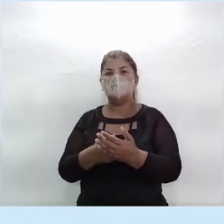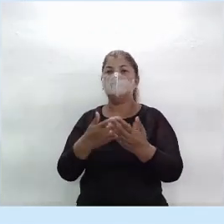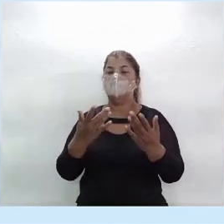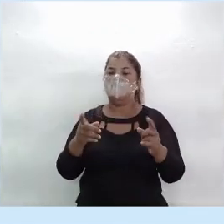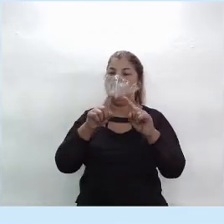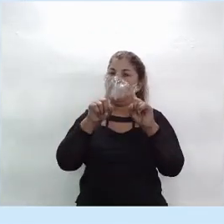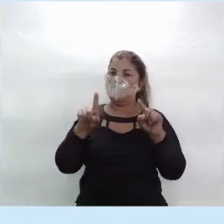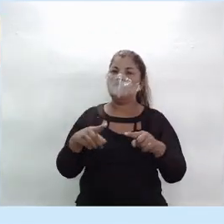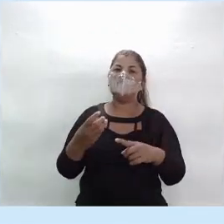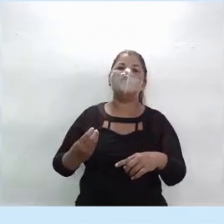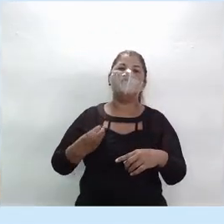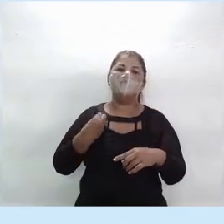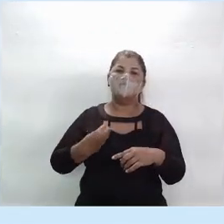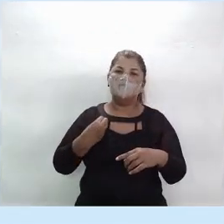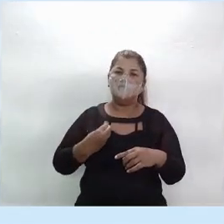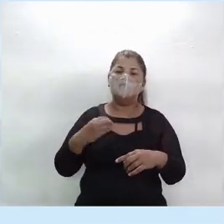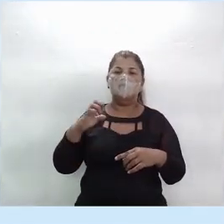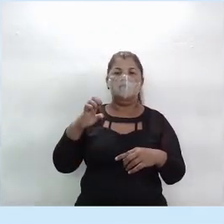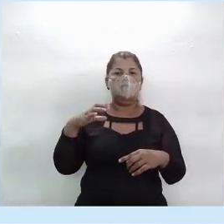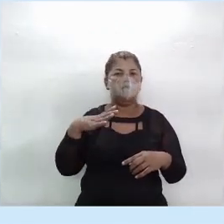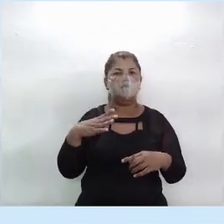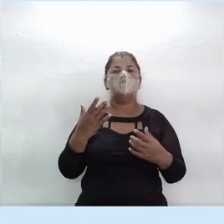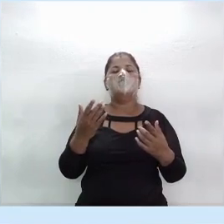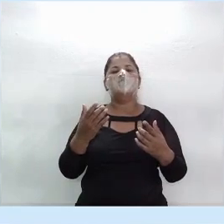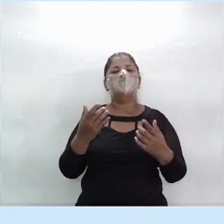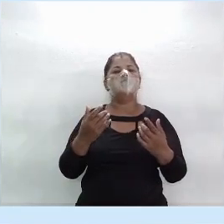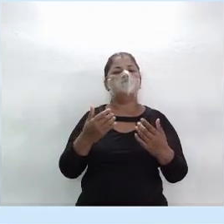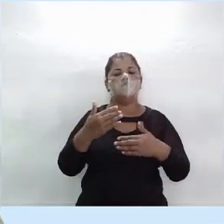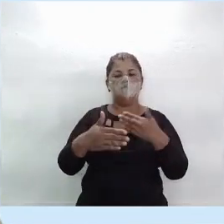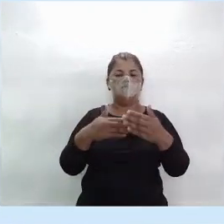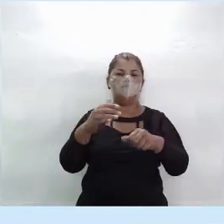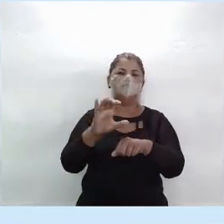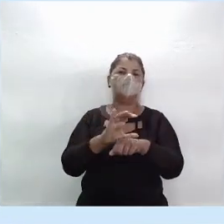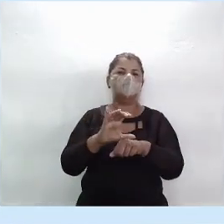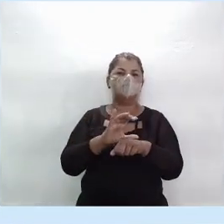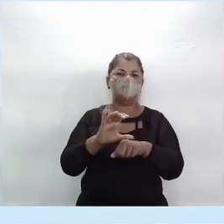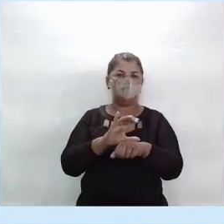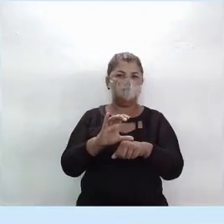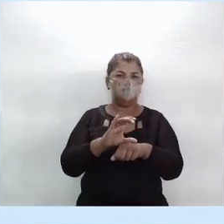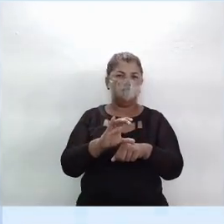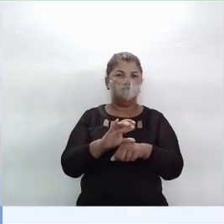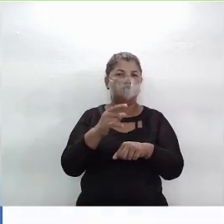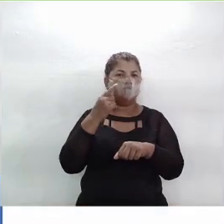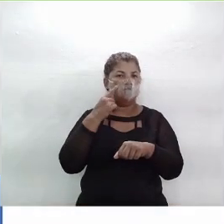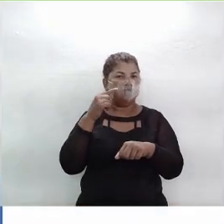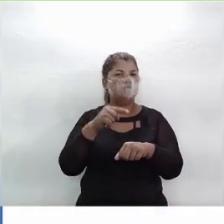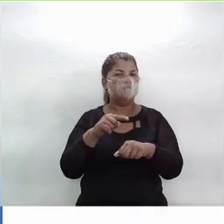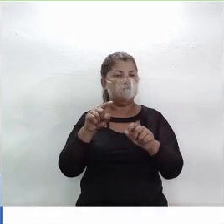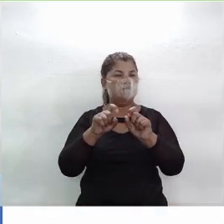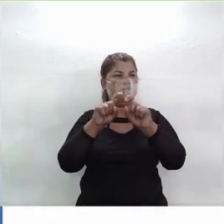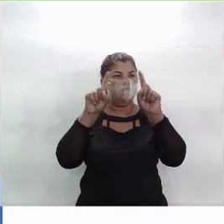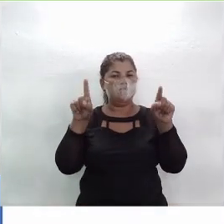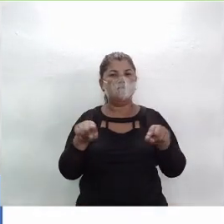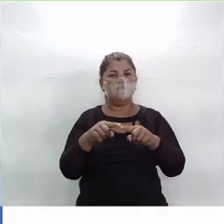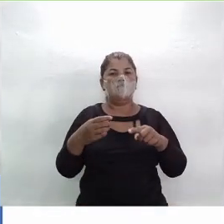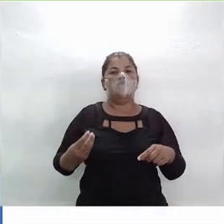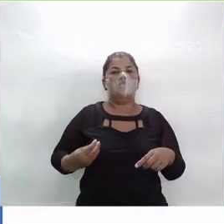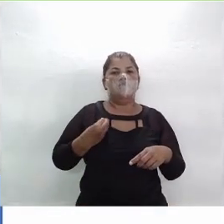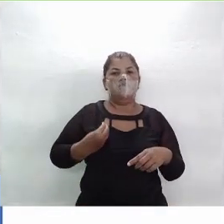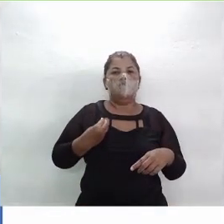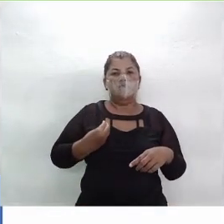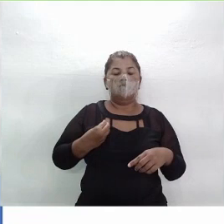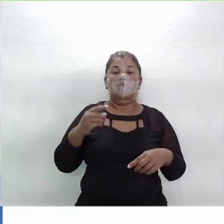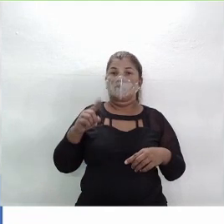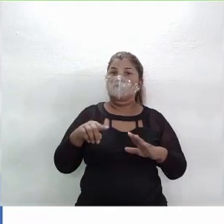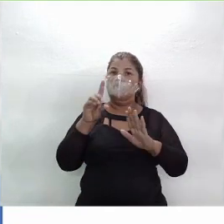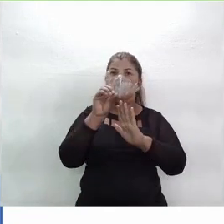vida, ética, Constituição. Vamos adiante aqui. Olhem para a tela. Vejam só. A